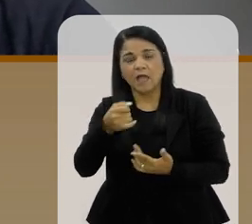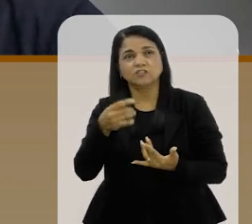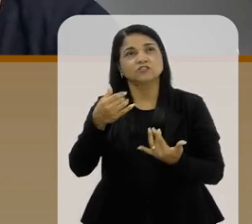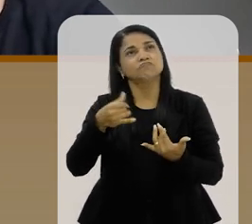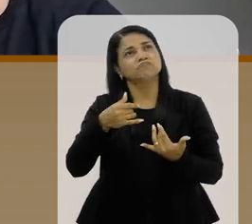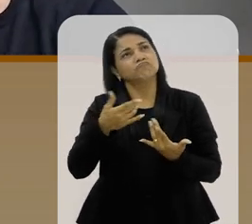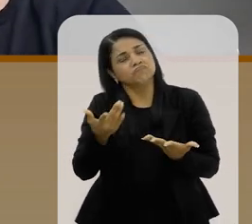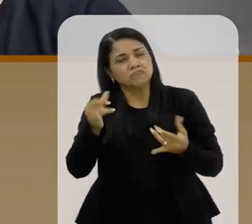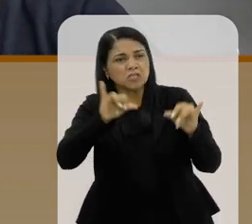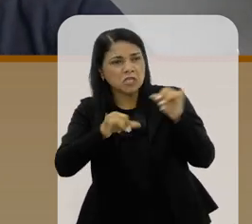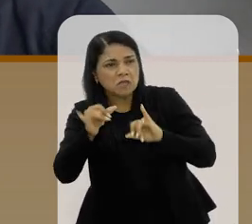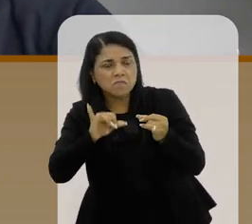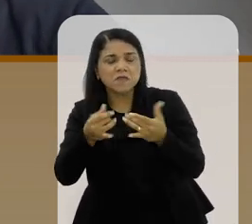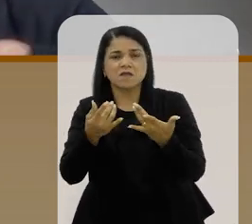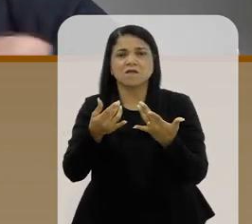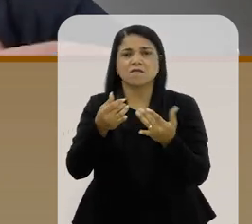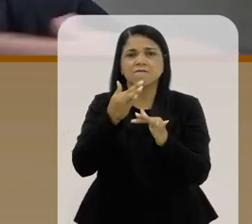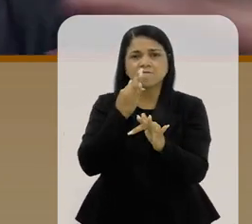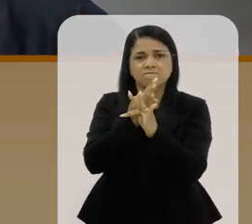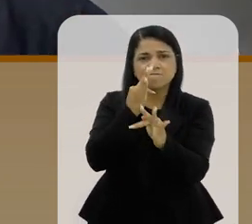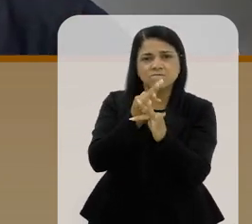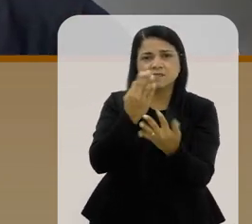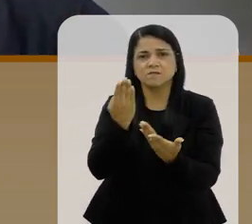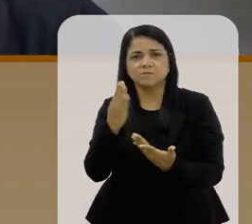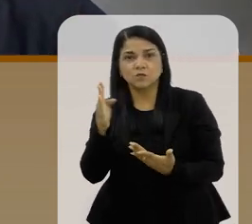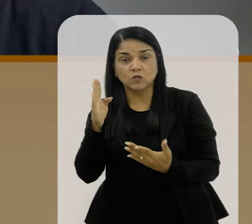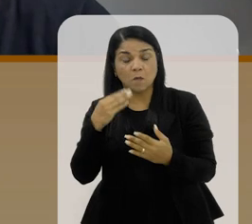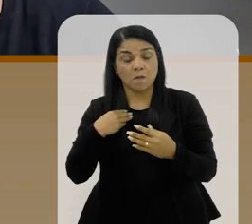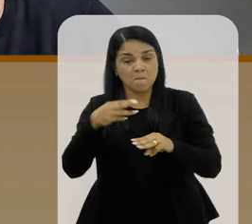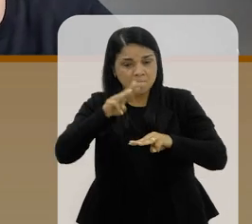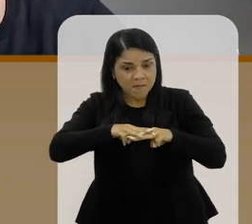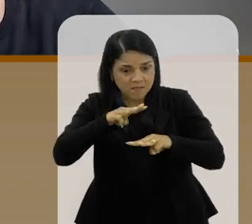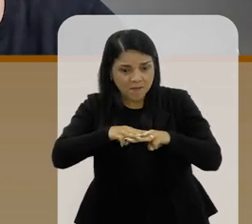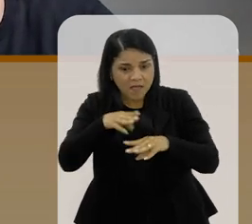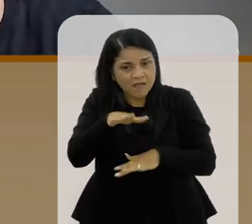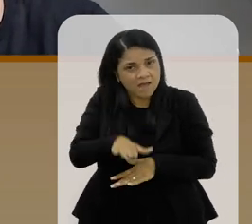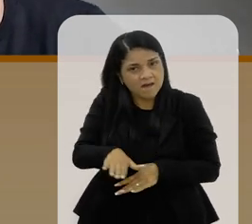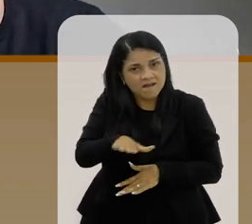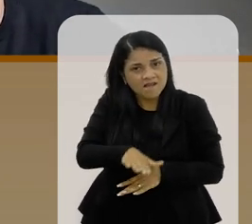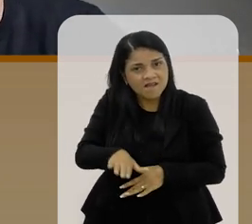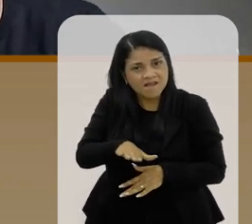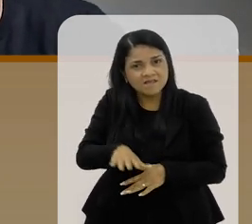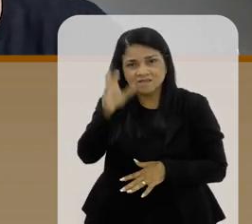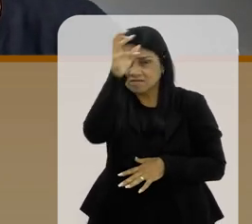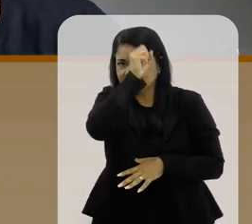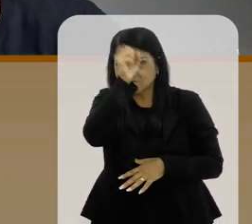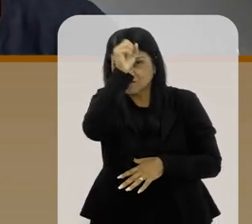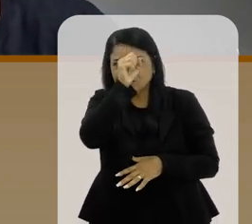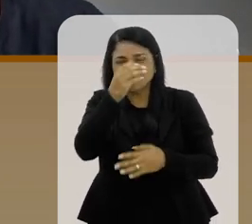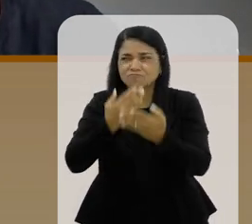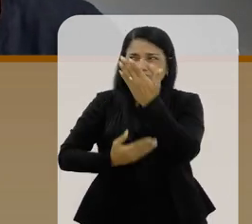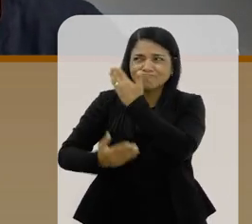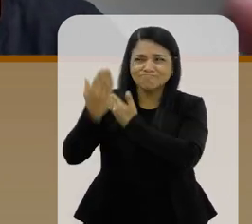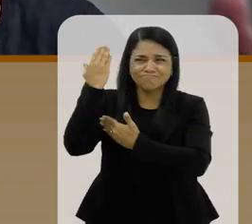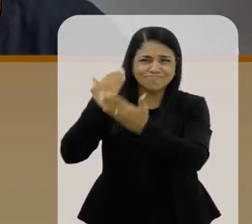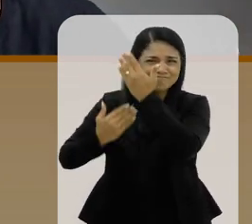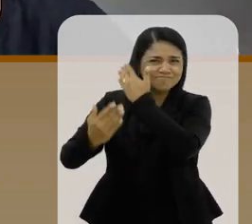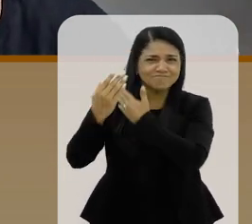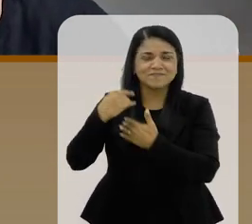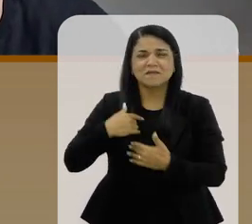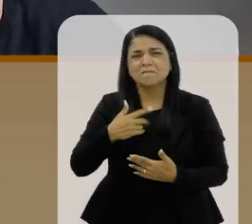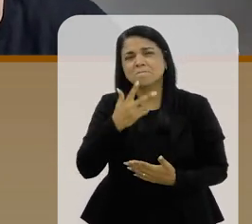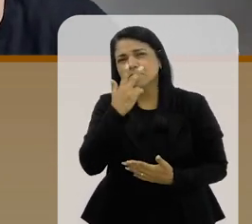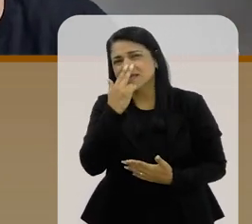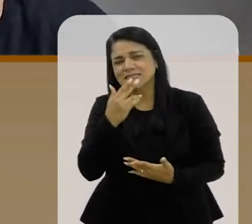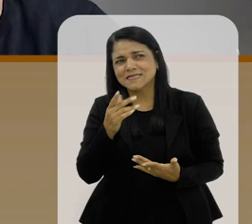física, química, biologia. Matemática, que chega a você como criança, são coisas que foram feitas há muito, muito tempo atrás e dá a impressão de que mais nada